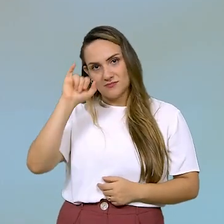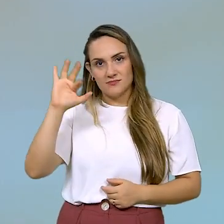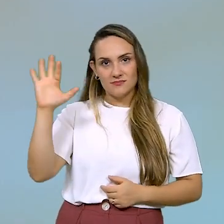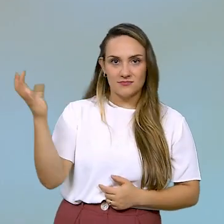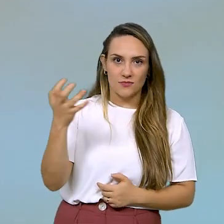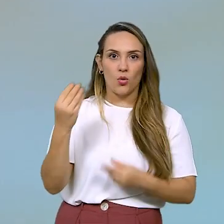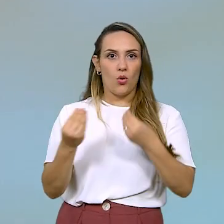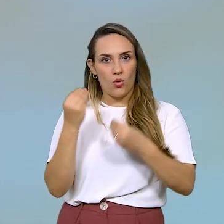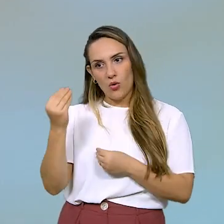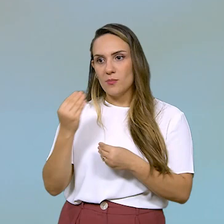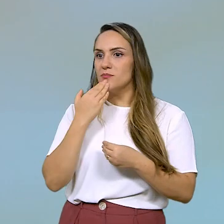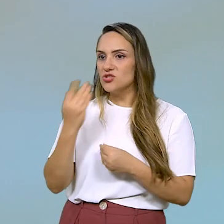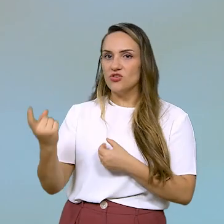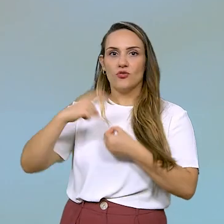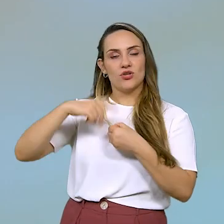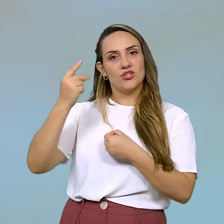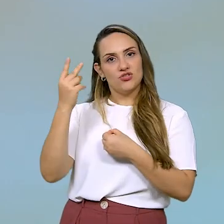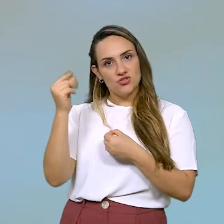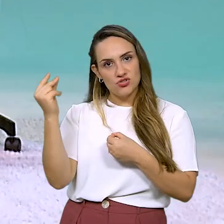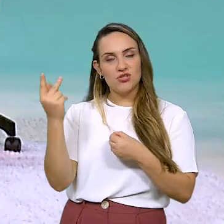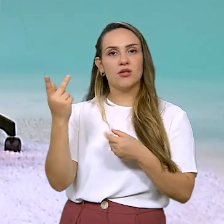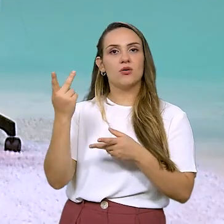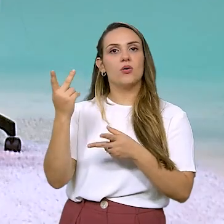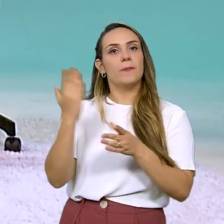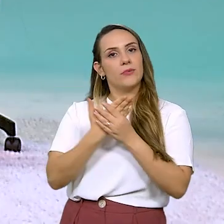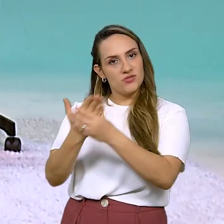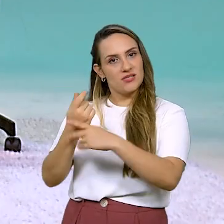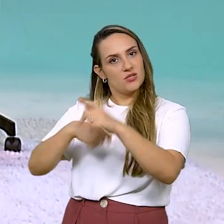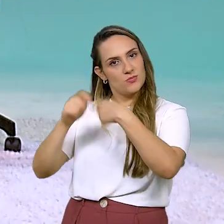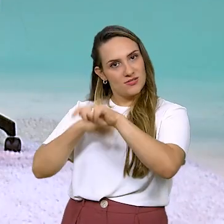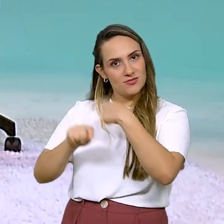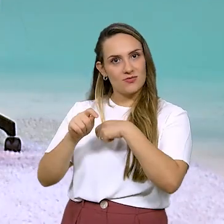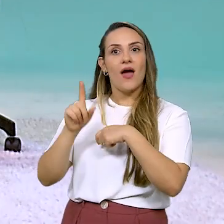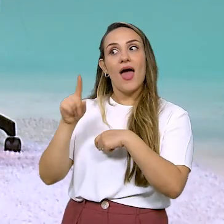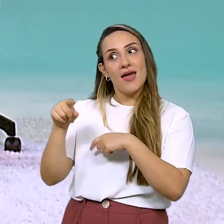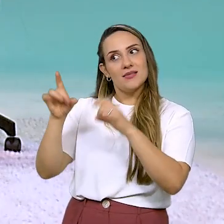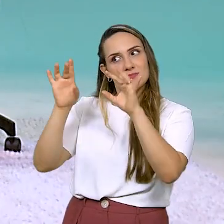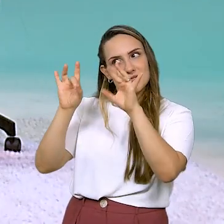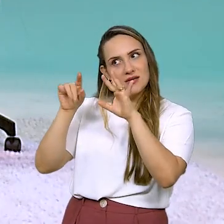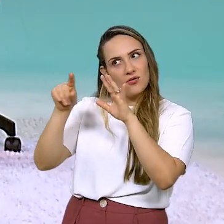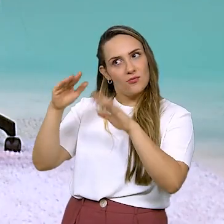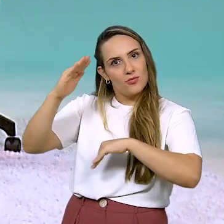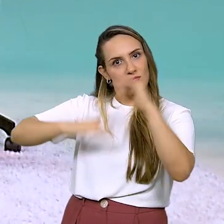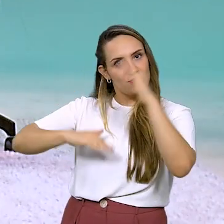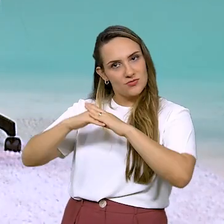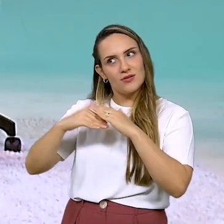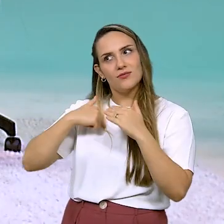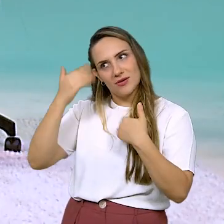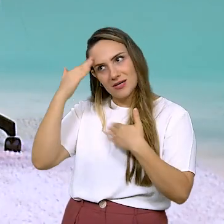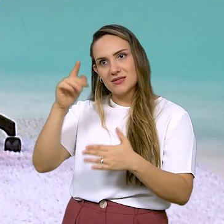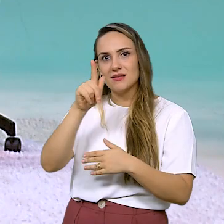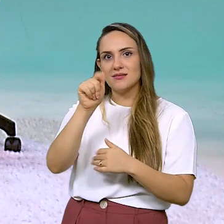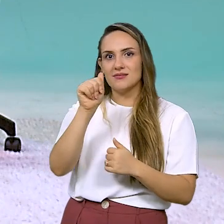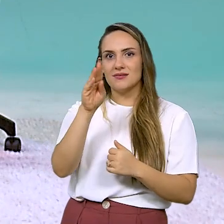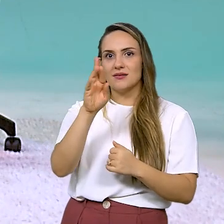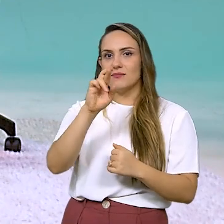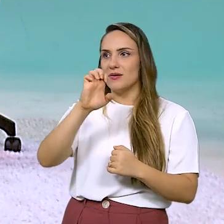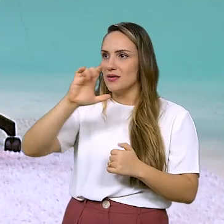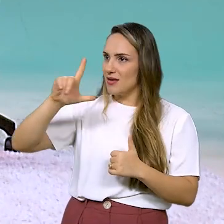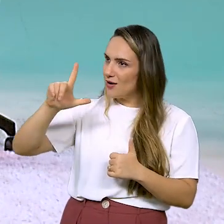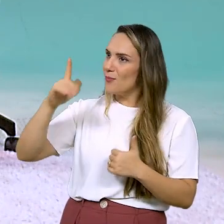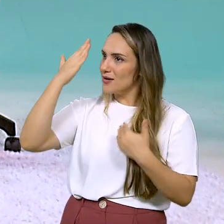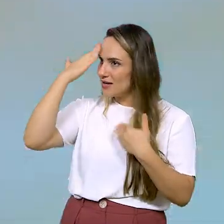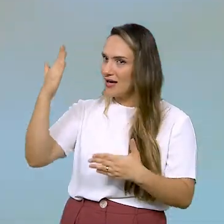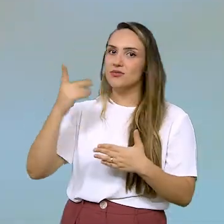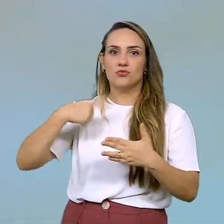por via administrativa. Essa é a especialidade do nosso entrevistado de hoje, o advogado Gabriel Batista, a quem a gente agradece a participação no programa por